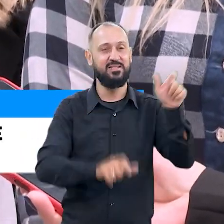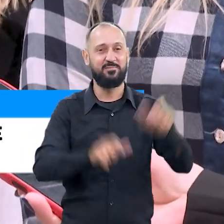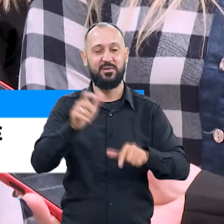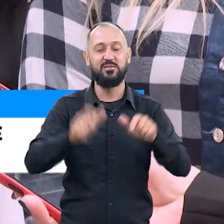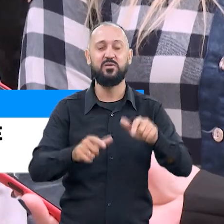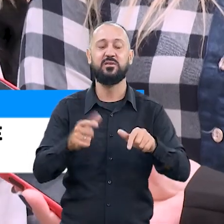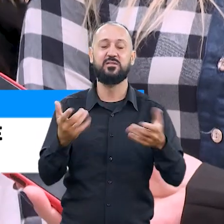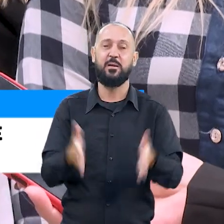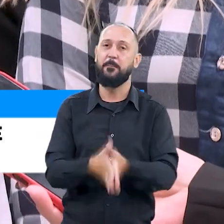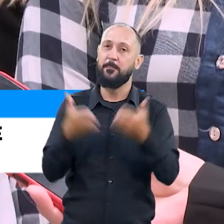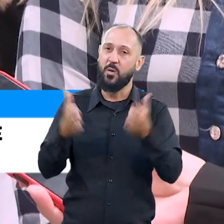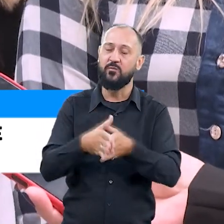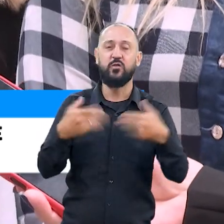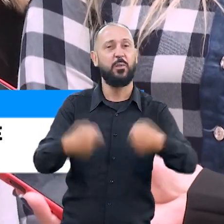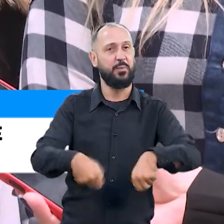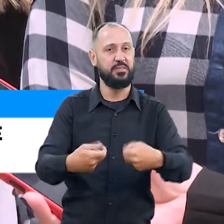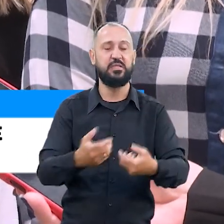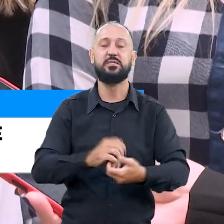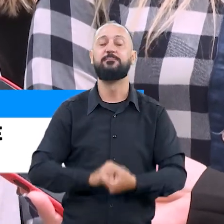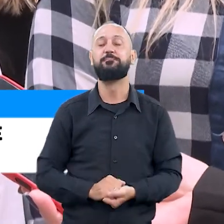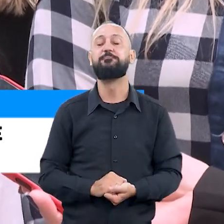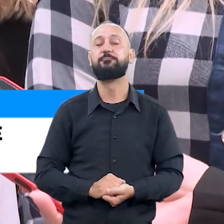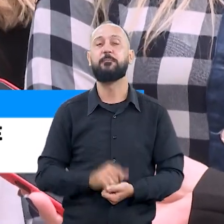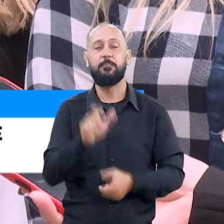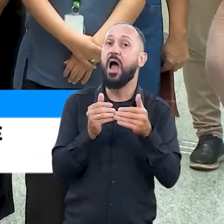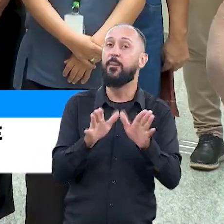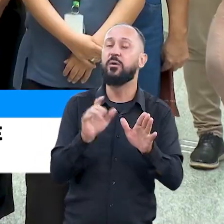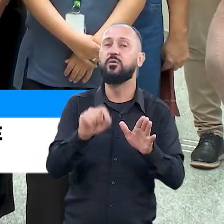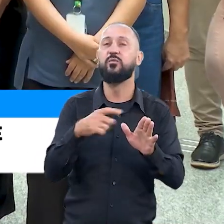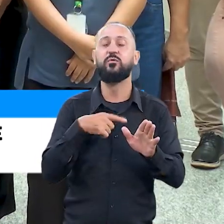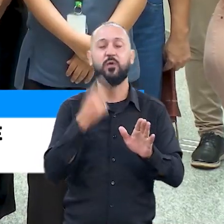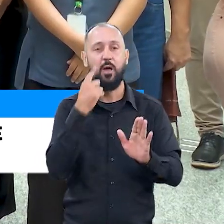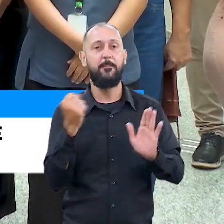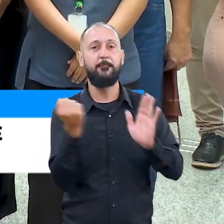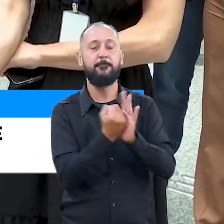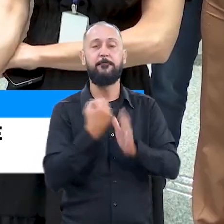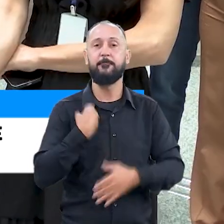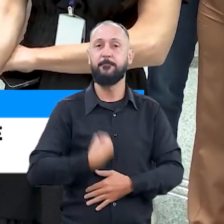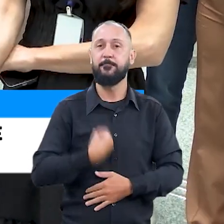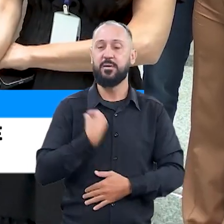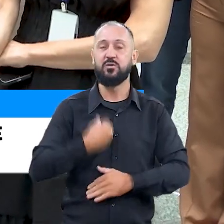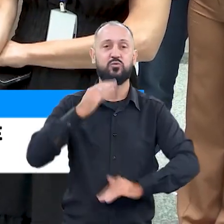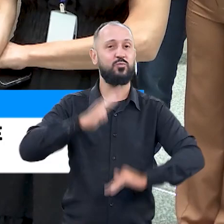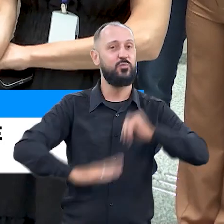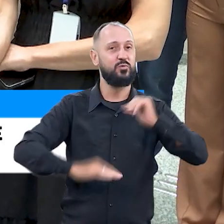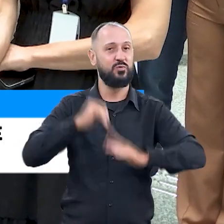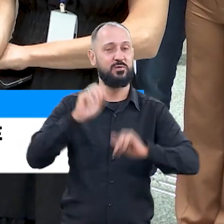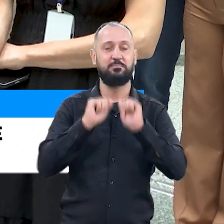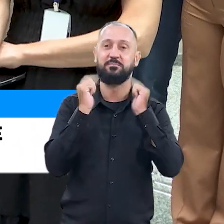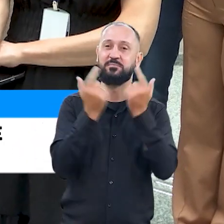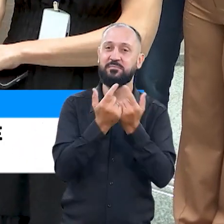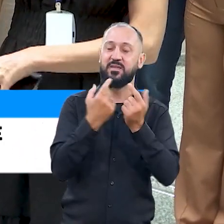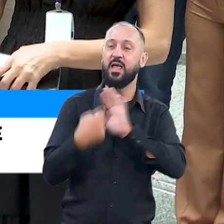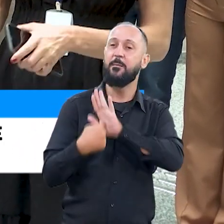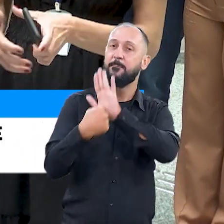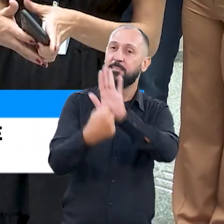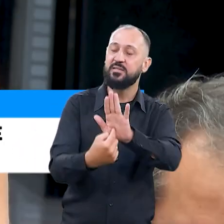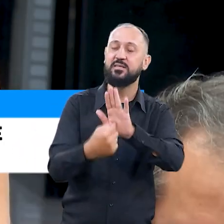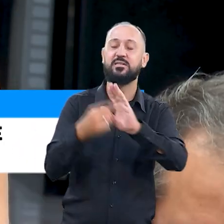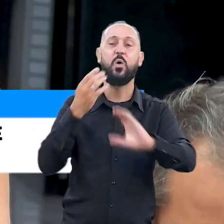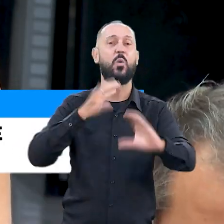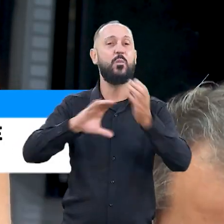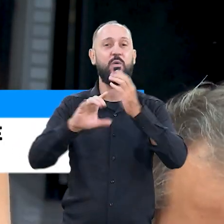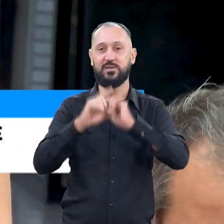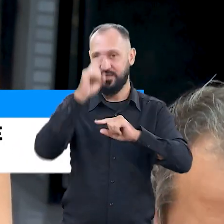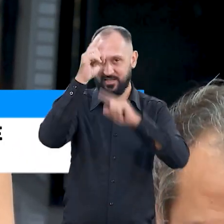na campanha, ajudar as pessoas mais vulneráveis e que mais precisam. O lançamento da ação foi marcado pela participação dos servidores da Lemes